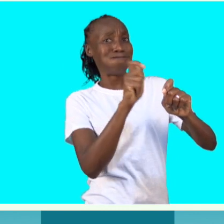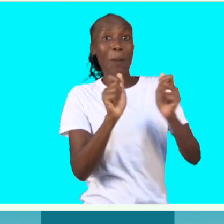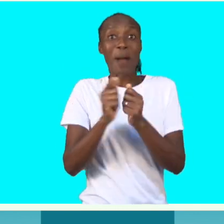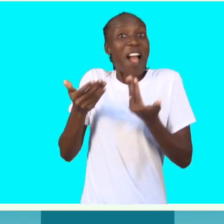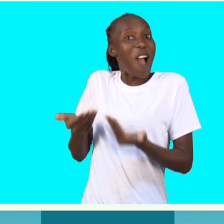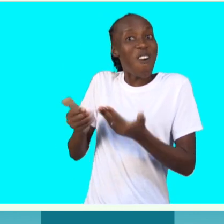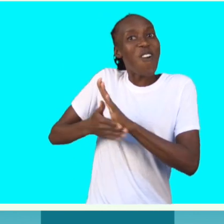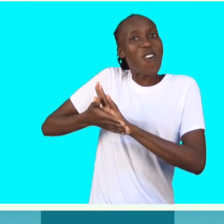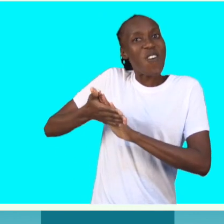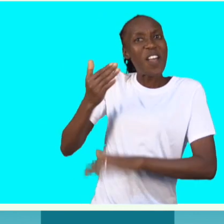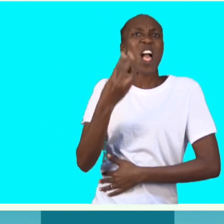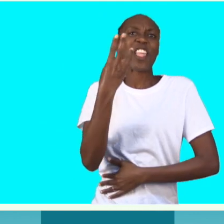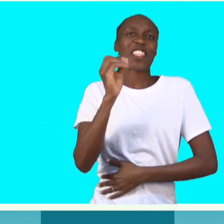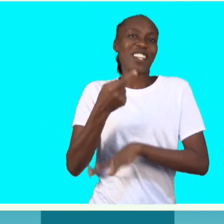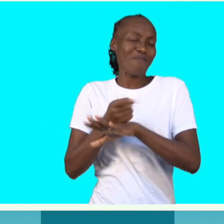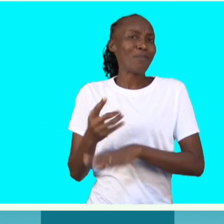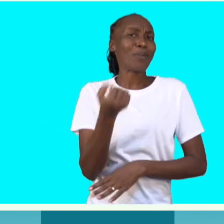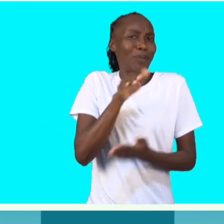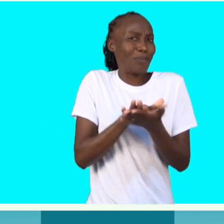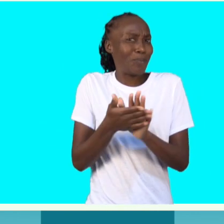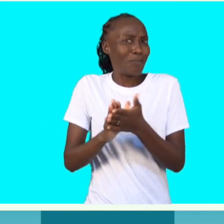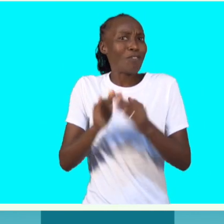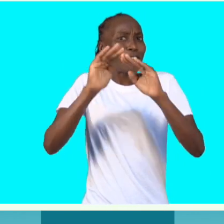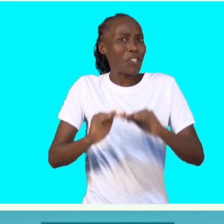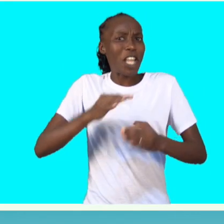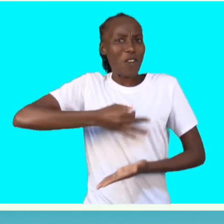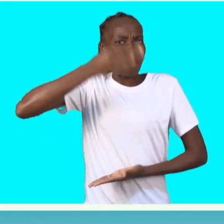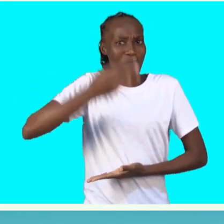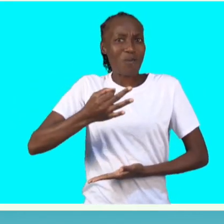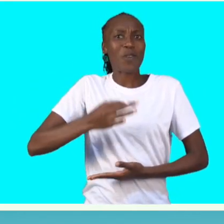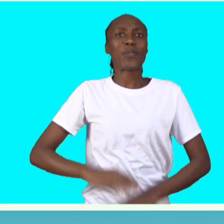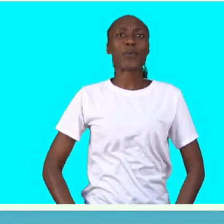atualmente, em 30 minutos, posso produzir e prontificar.